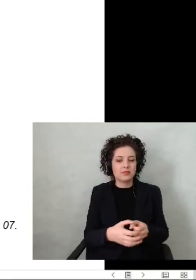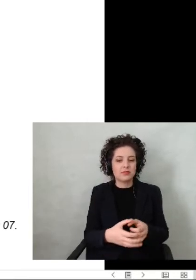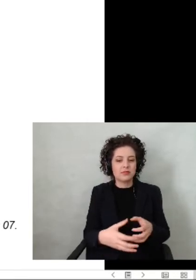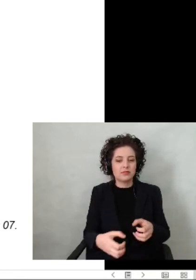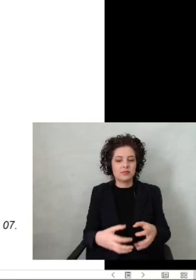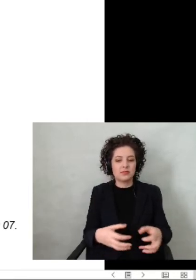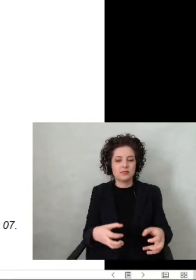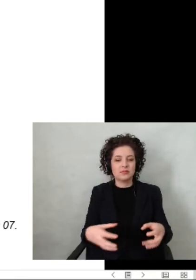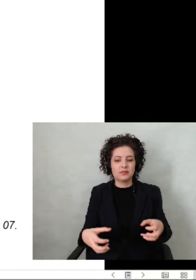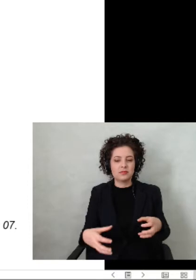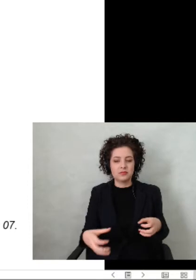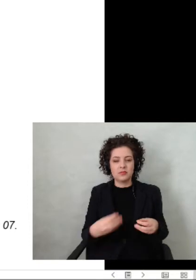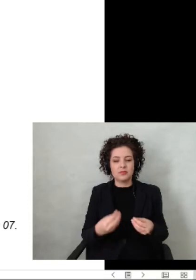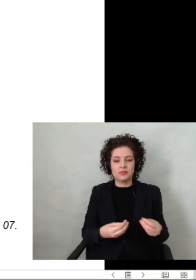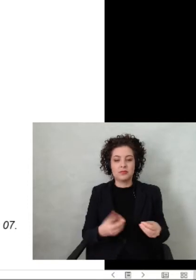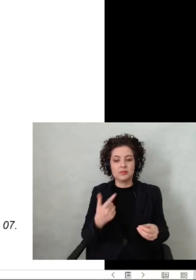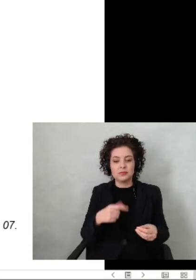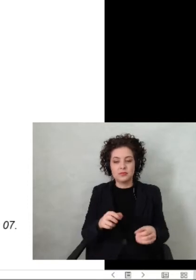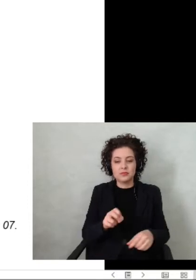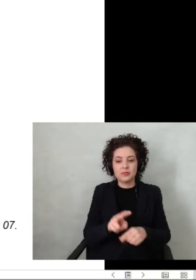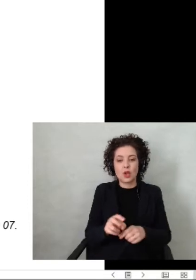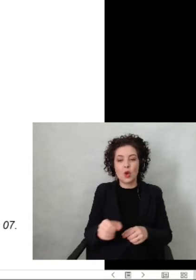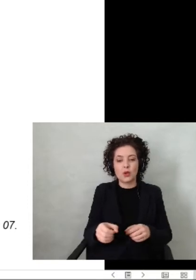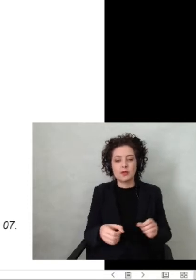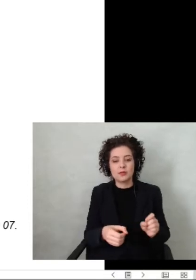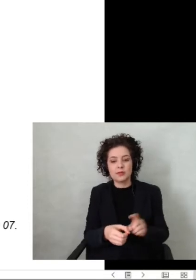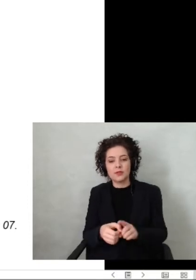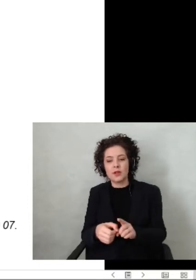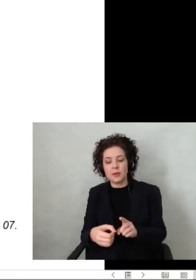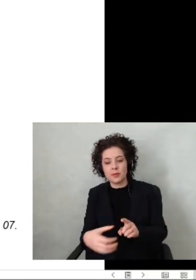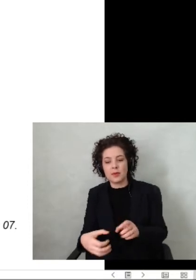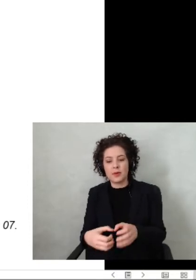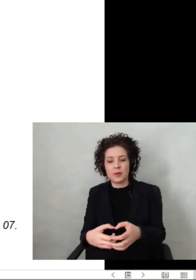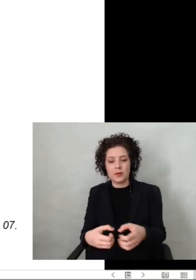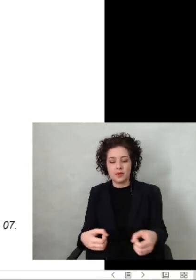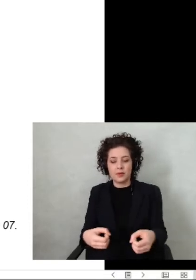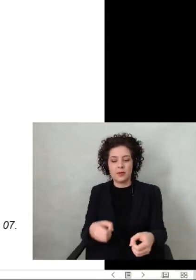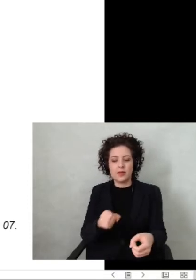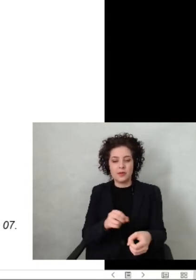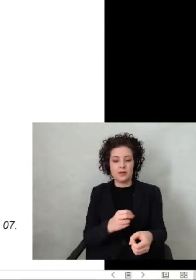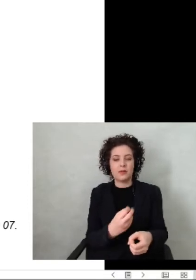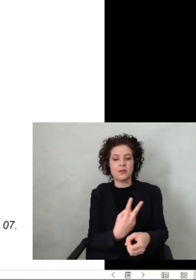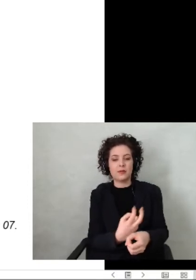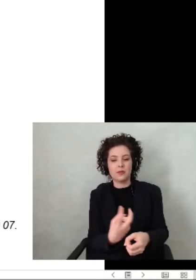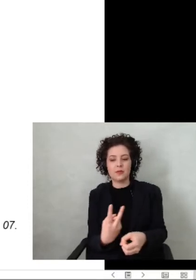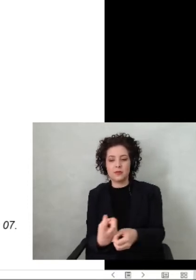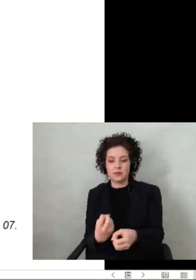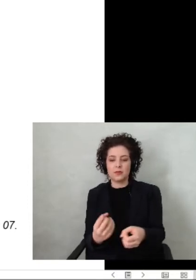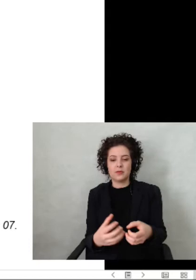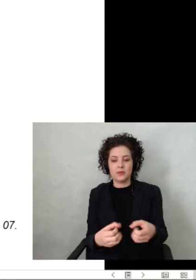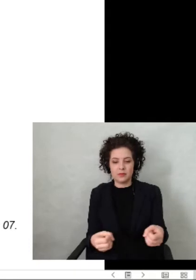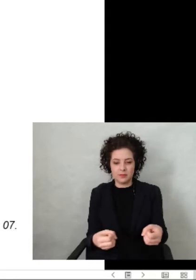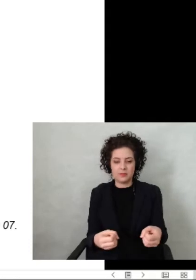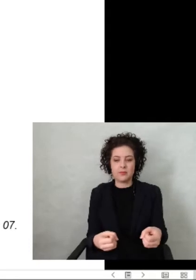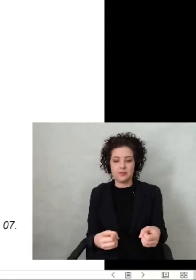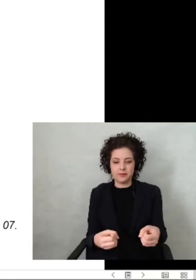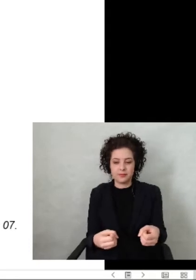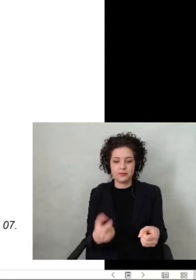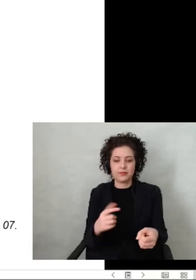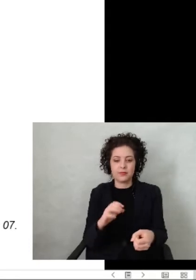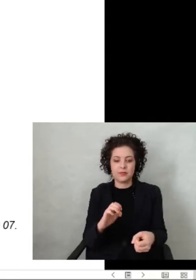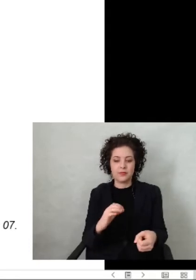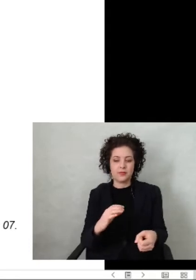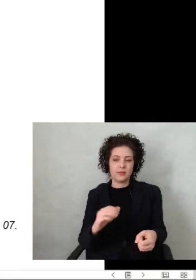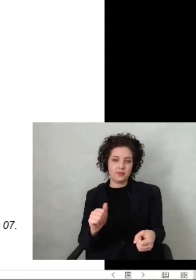para infectar a próxima célula, ele precisa de 2 receptores importantes. Um receptor é o receptor da ECA, né, da enzima